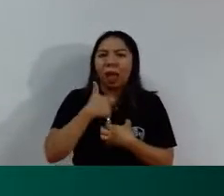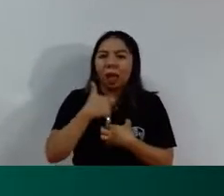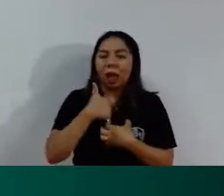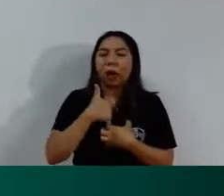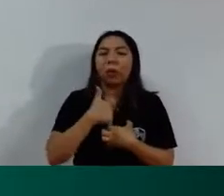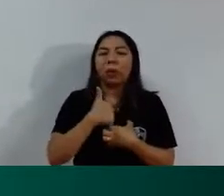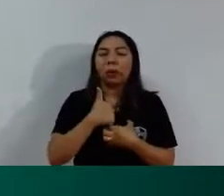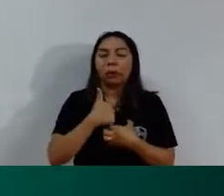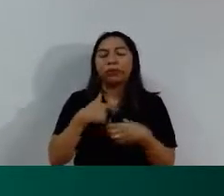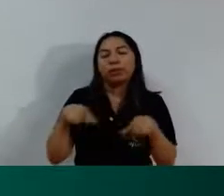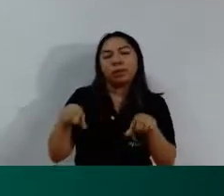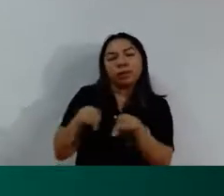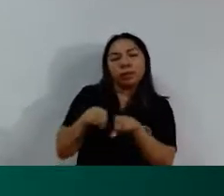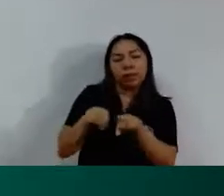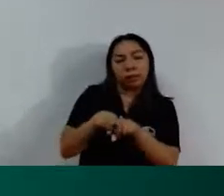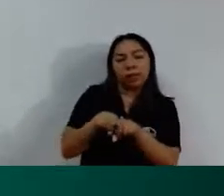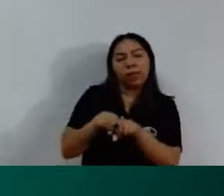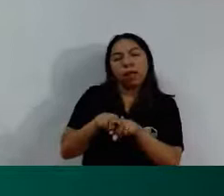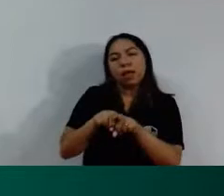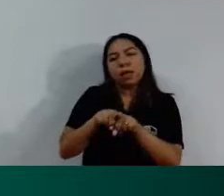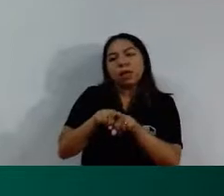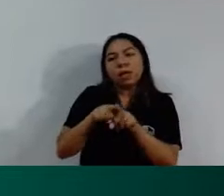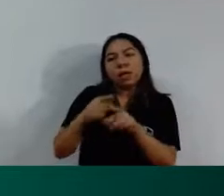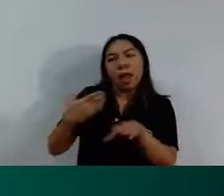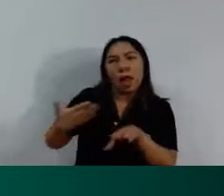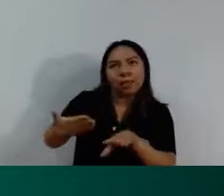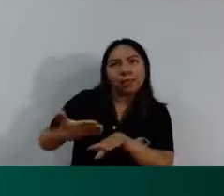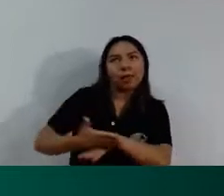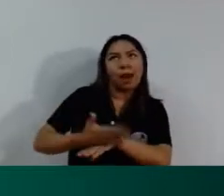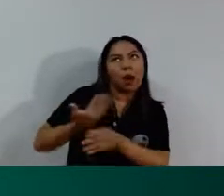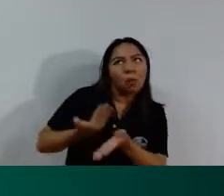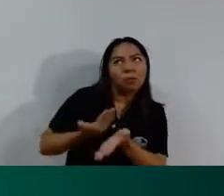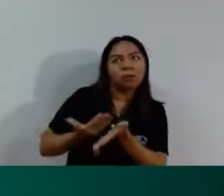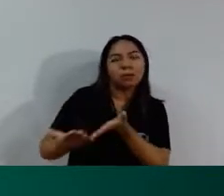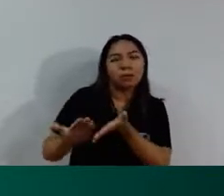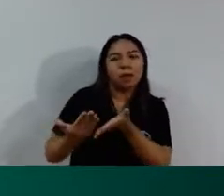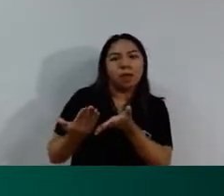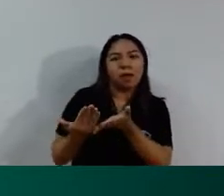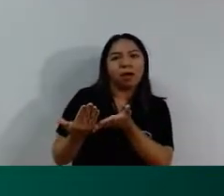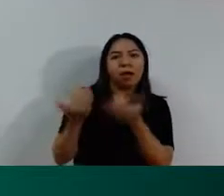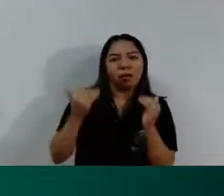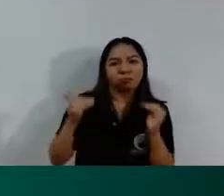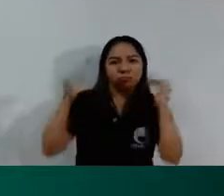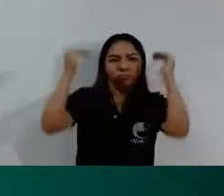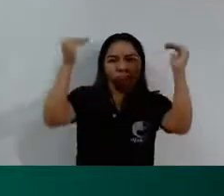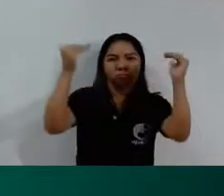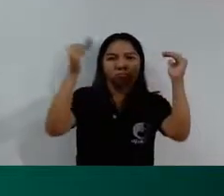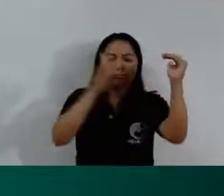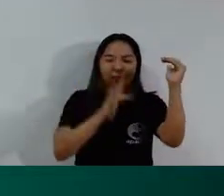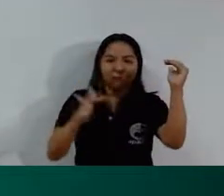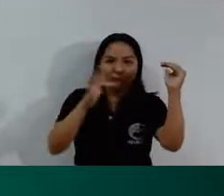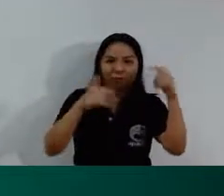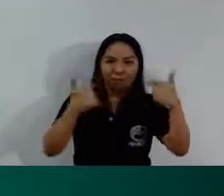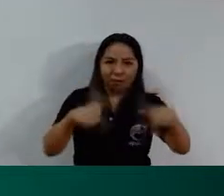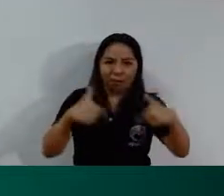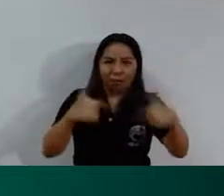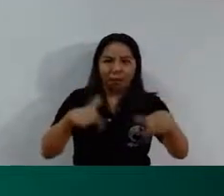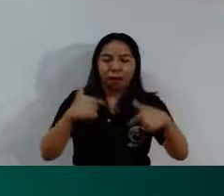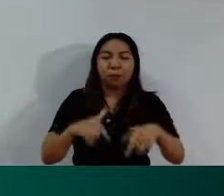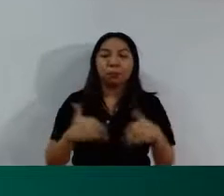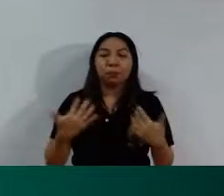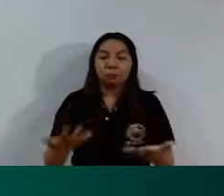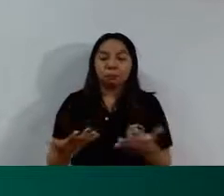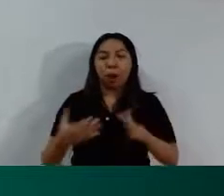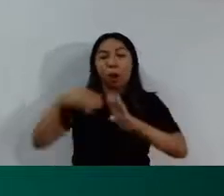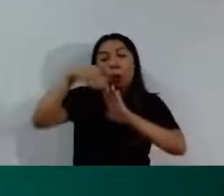eu também Inventei de adentrar é no ensino superior a curricularização da